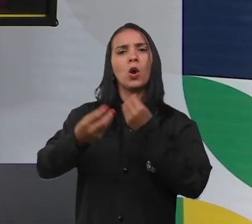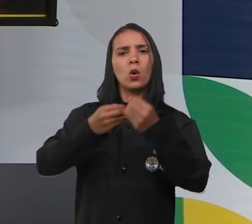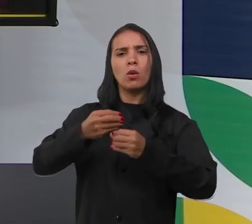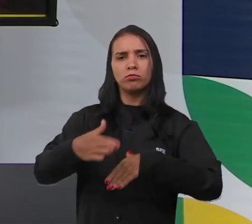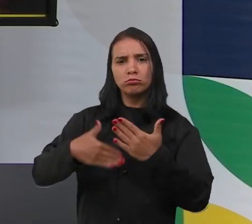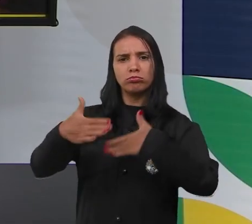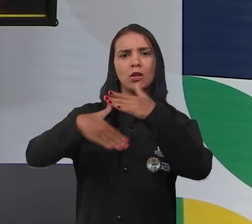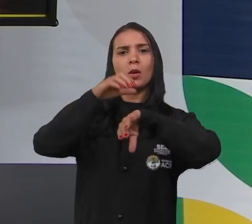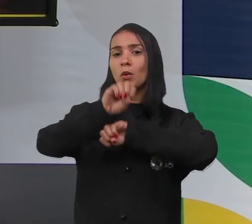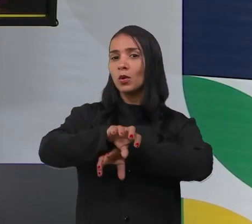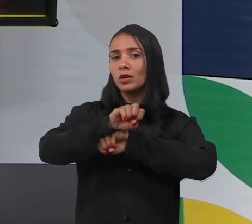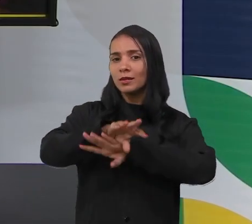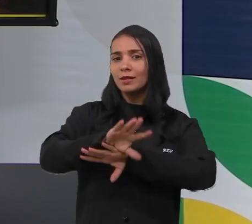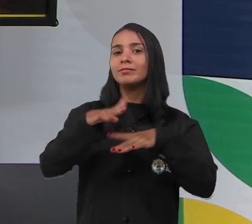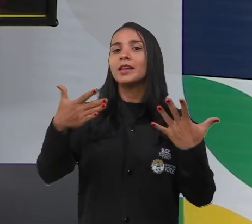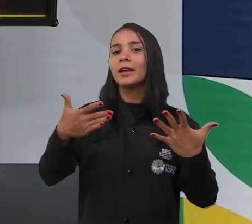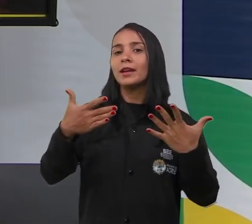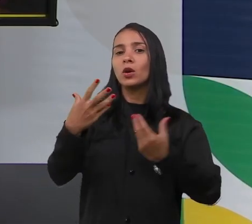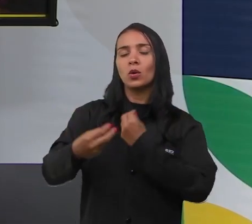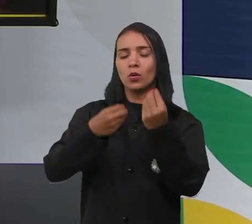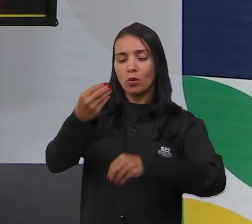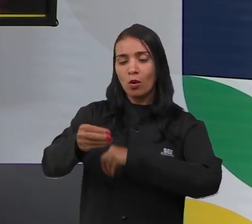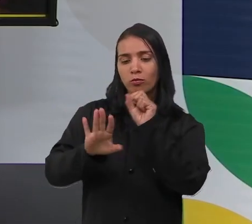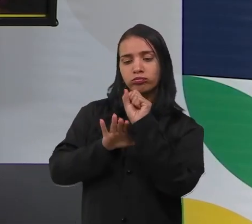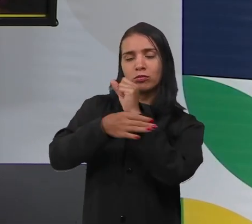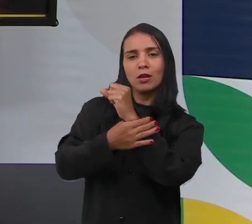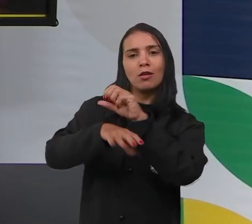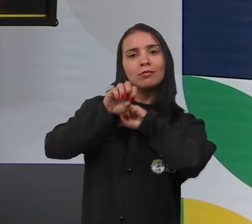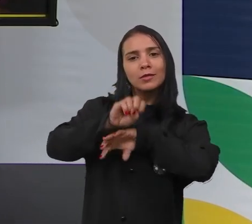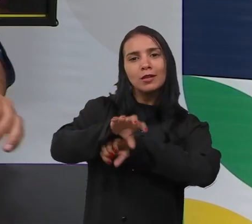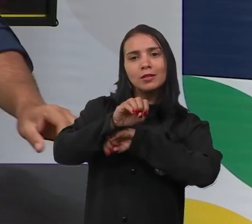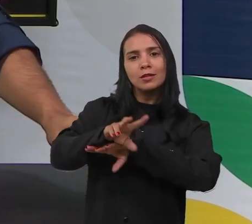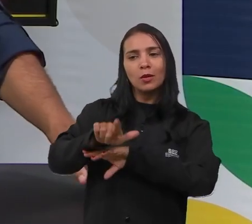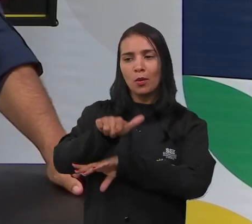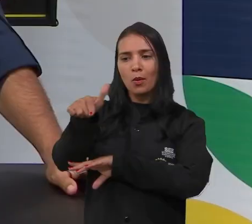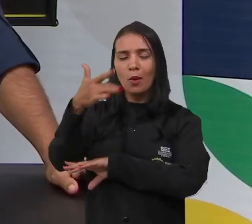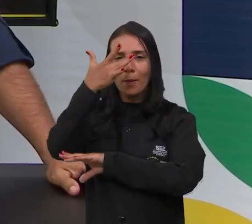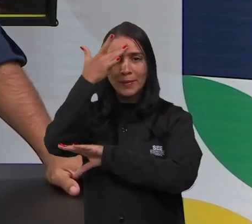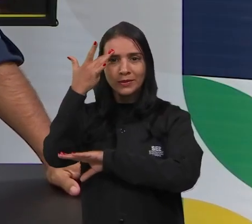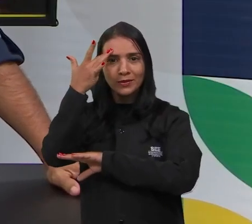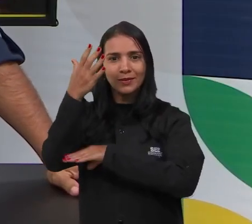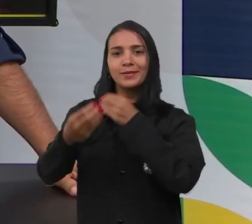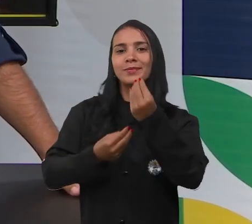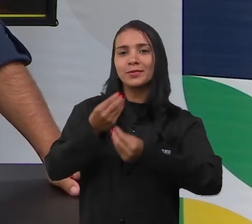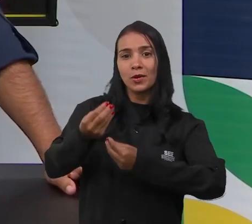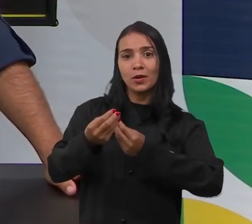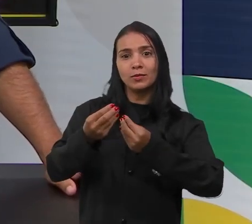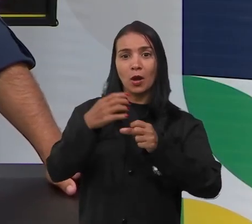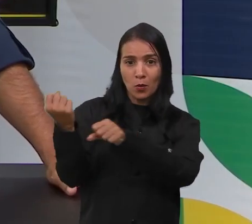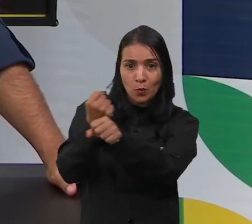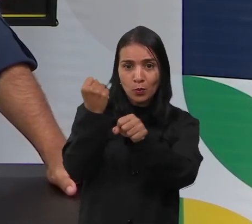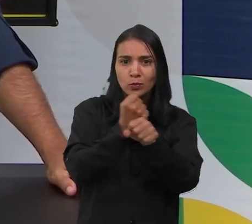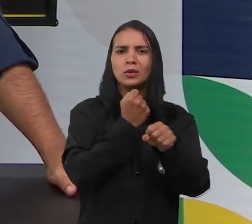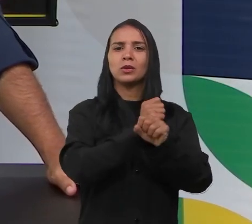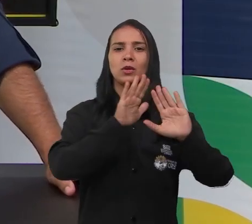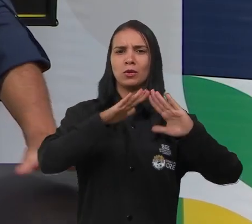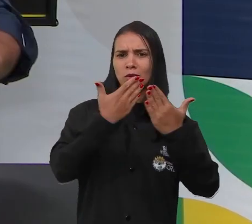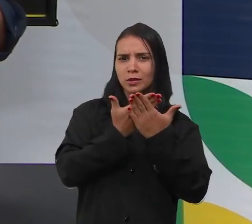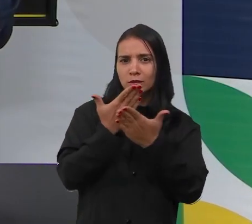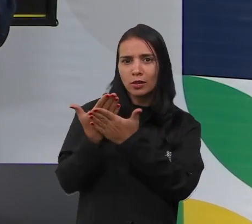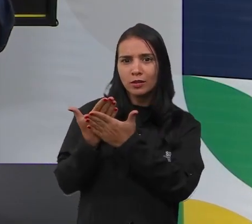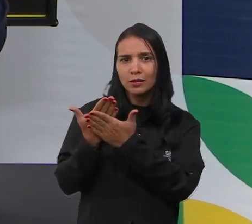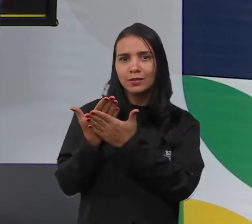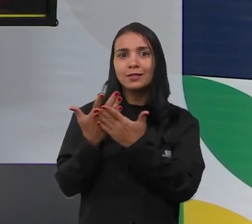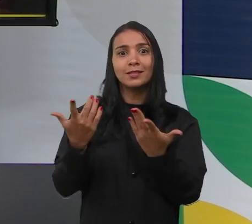pode fazer para garantir que o indivíduo tenha acesso à educação? Que tal construir uma escola?